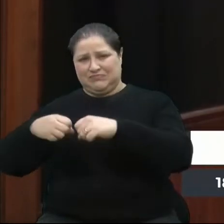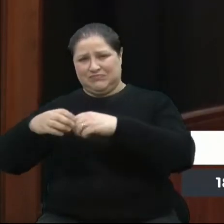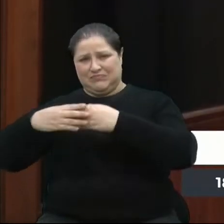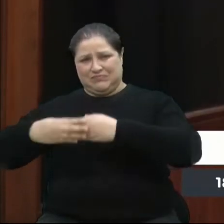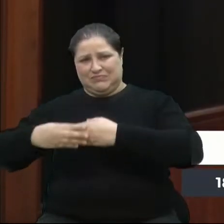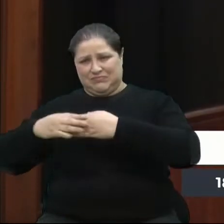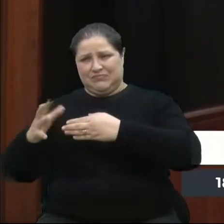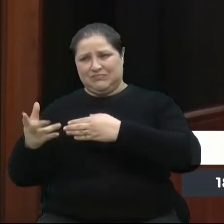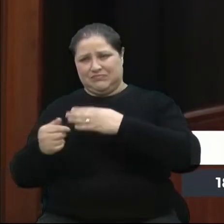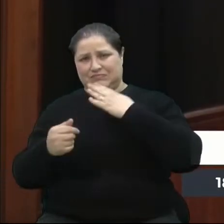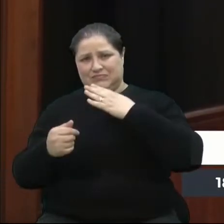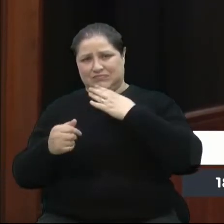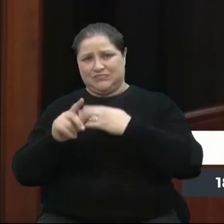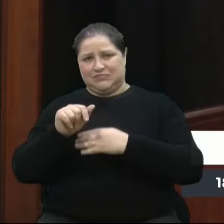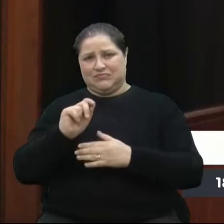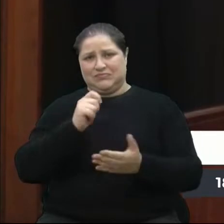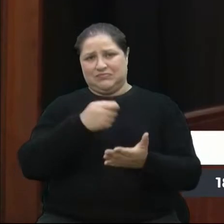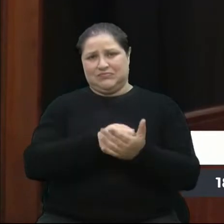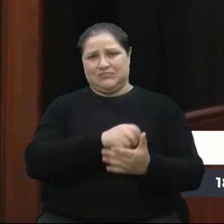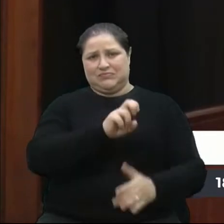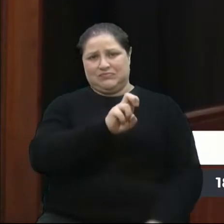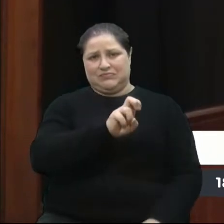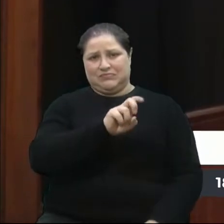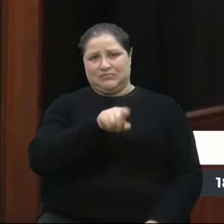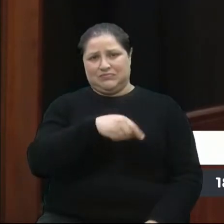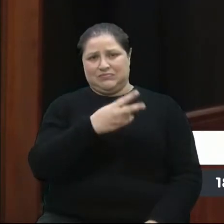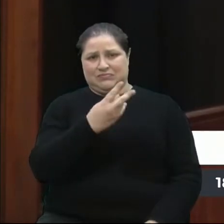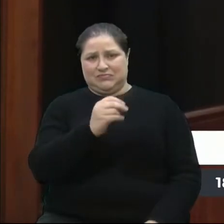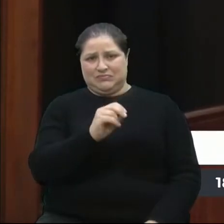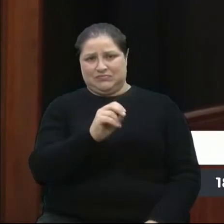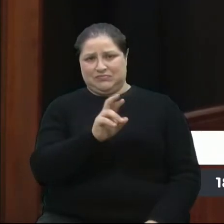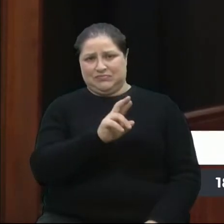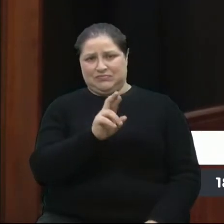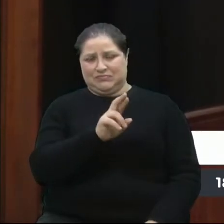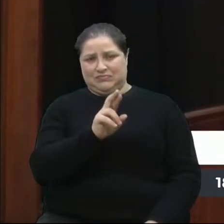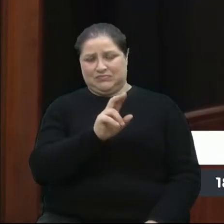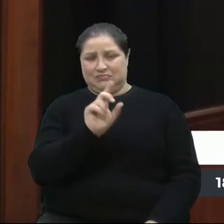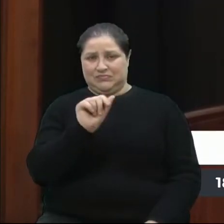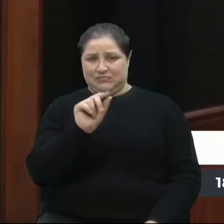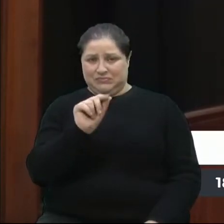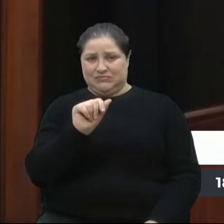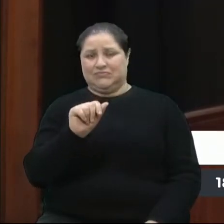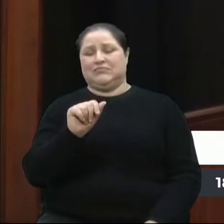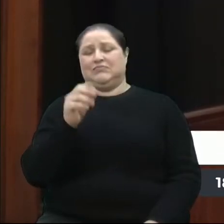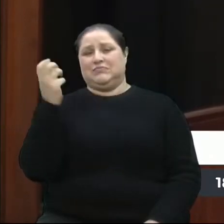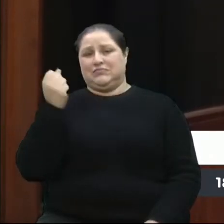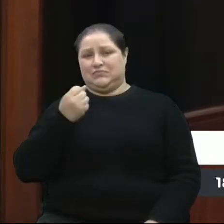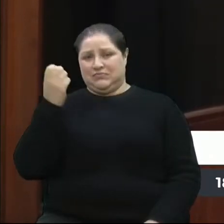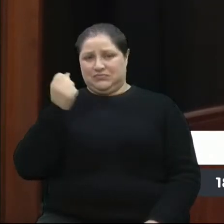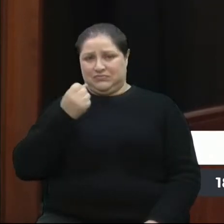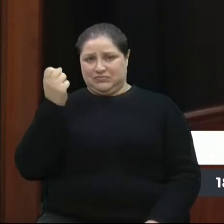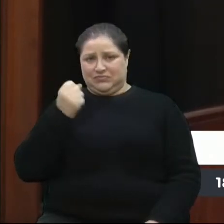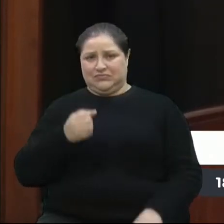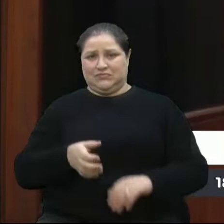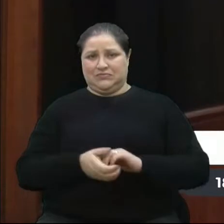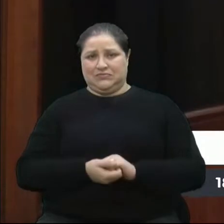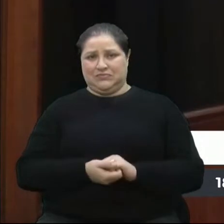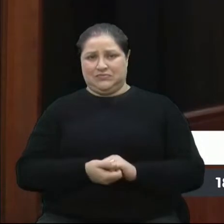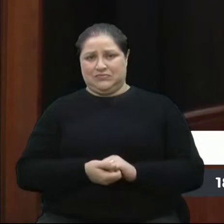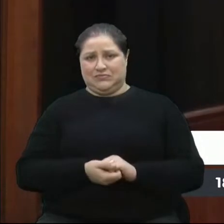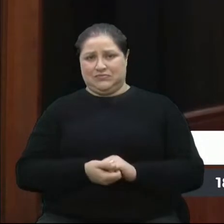Andreaça, R$ 5,20. R$ 5,20 o preço do leite, né, que